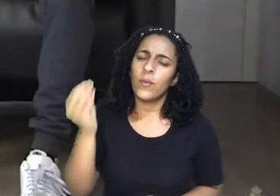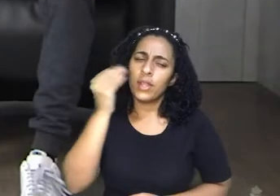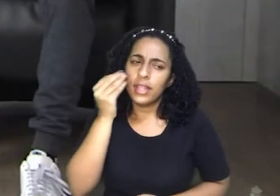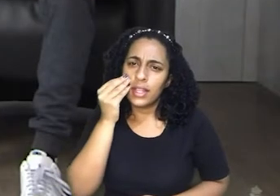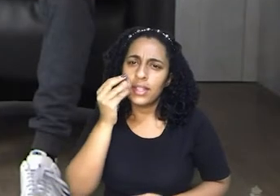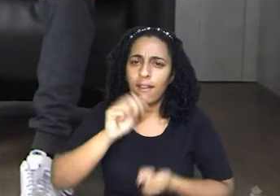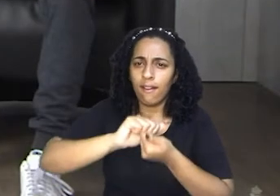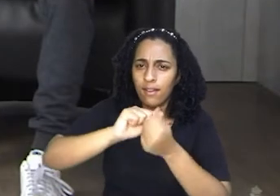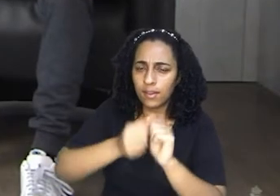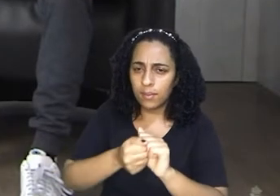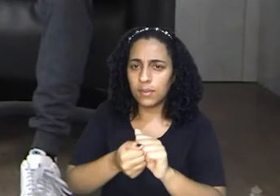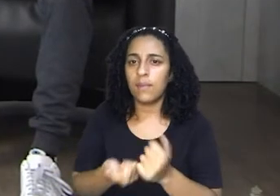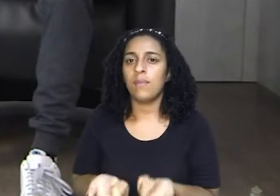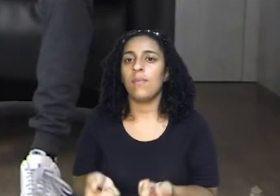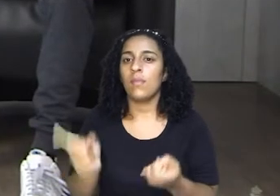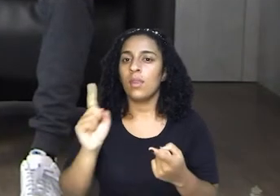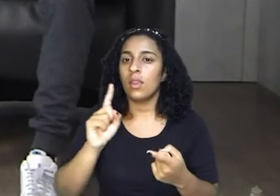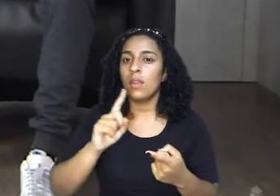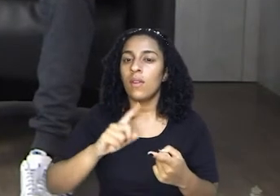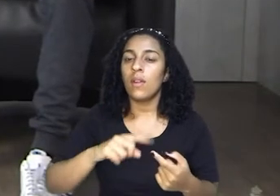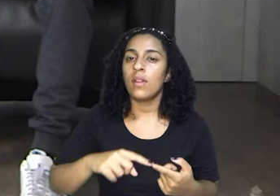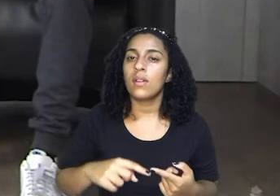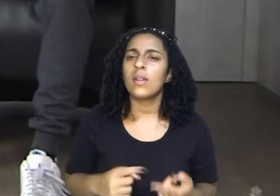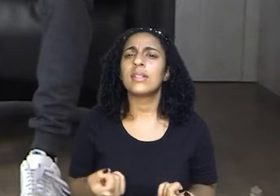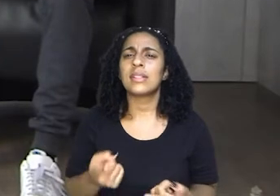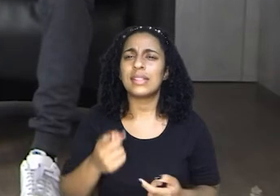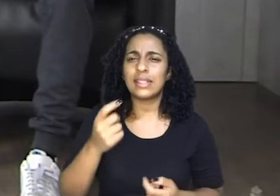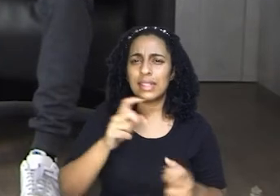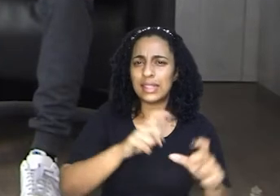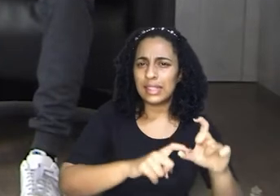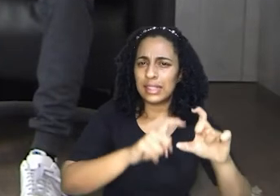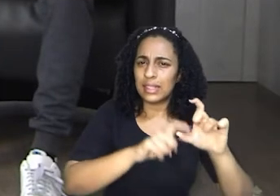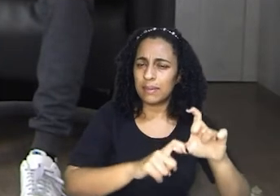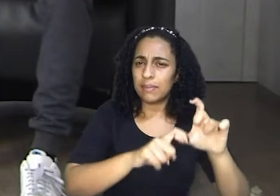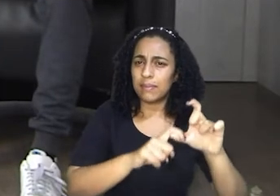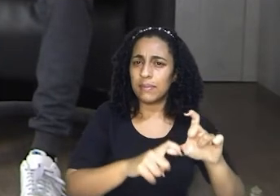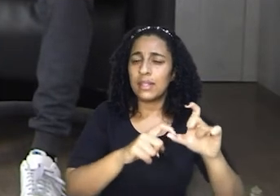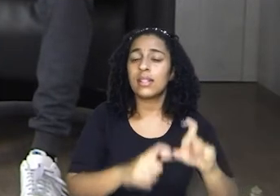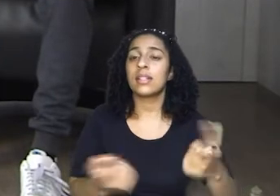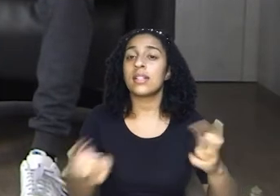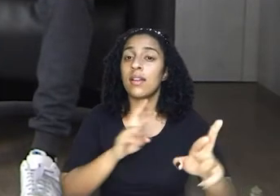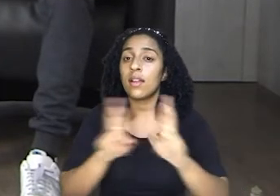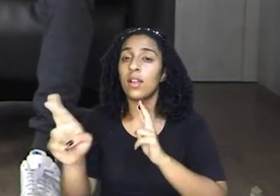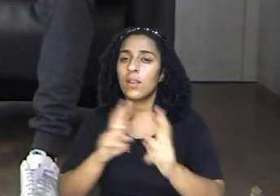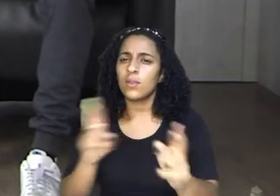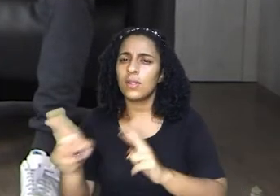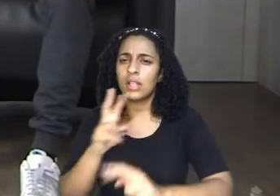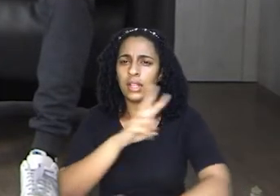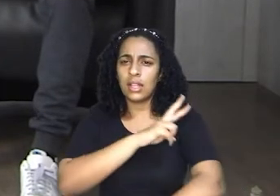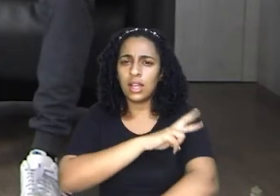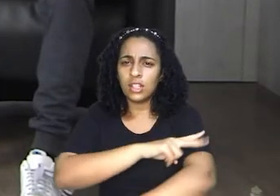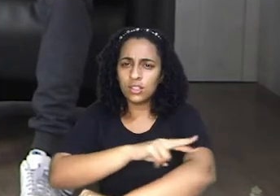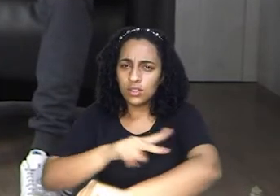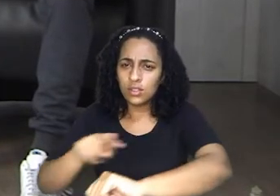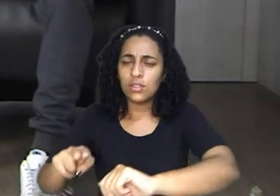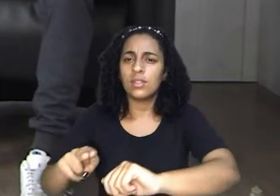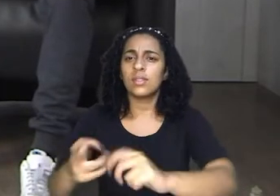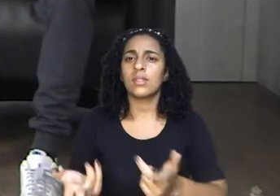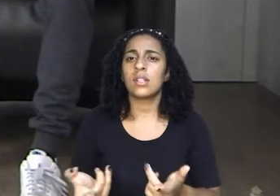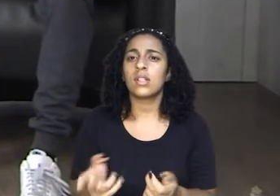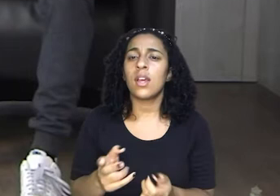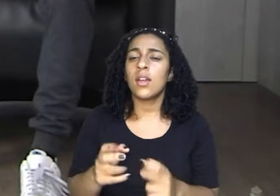as duas coisas outras independências Muitas delas relacionadas à questão de etnia raça gênero